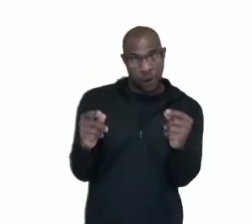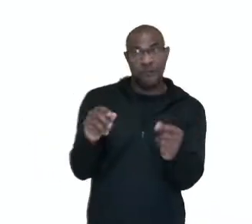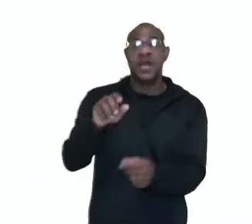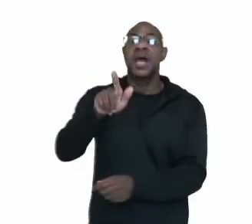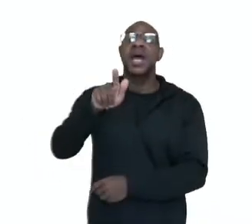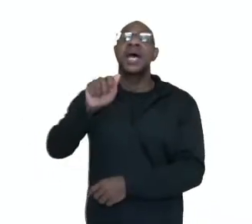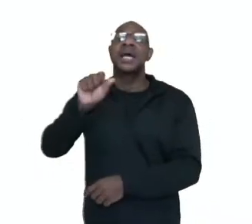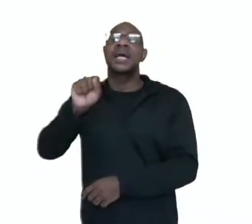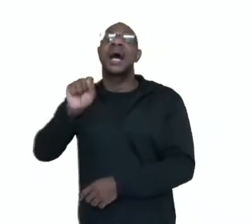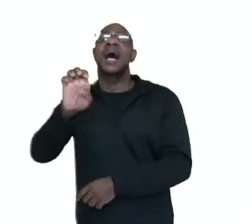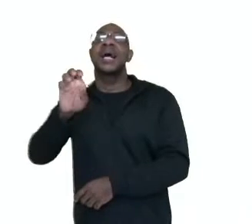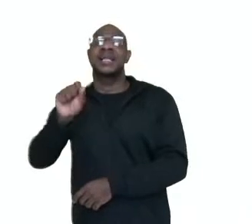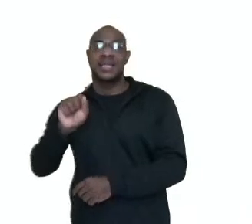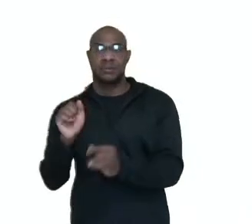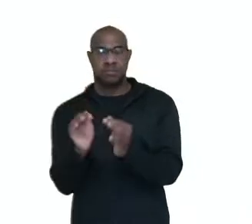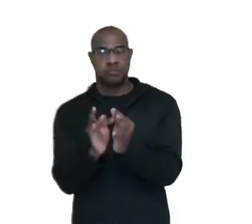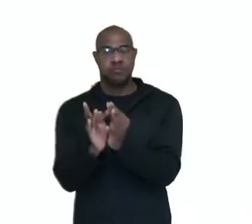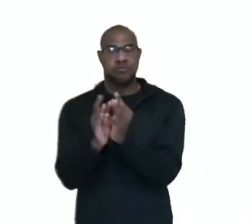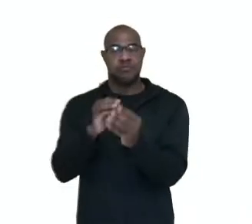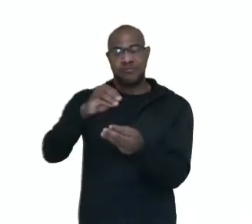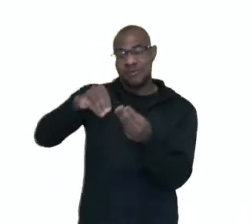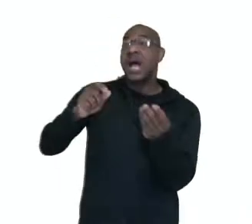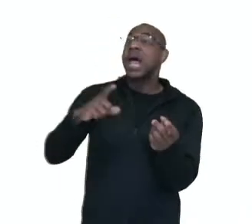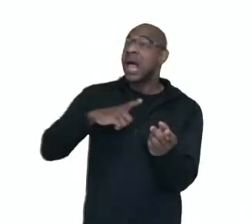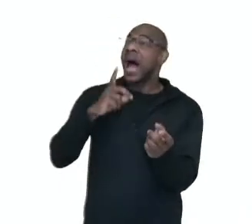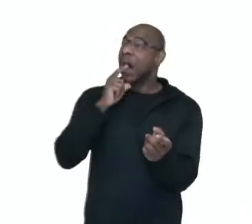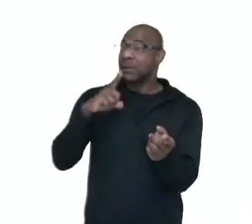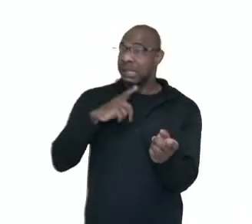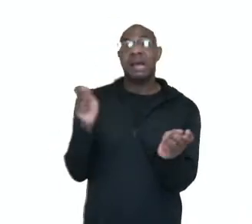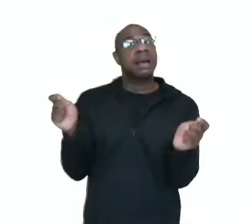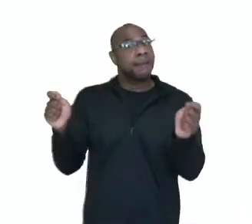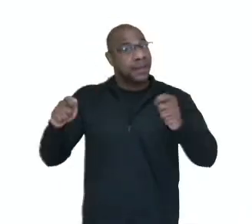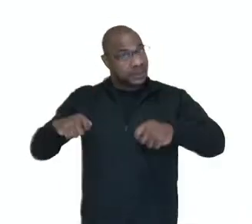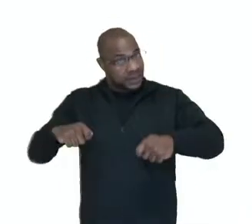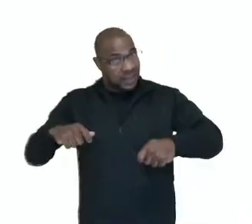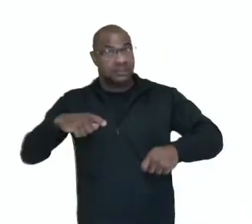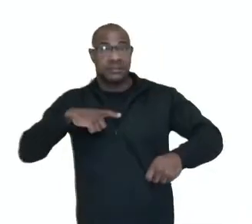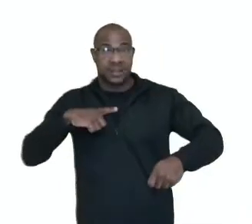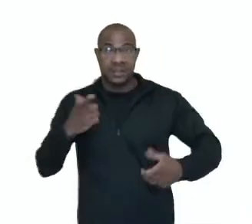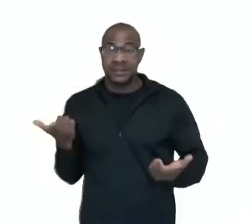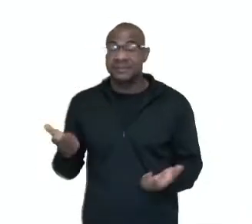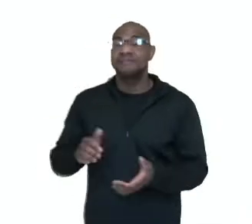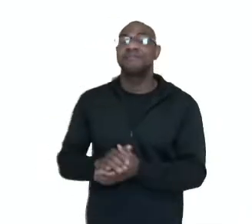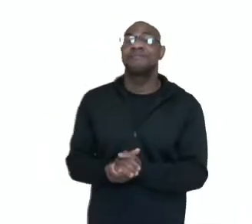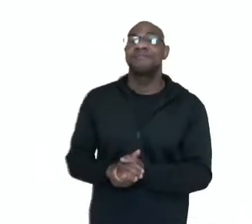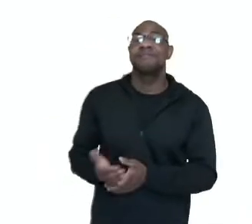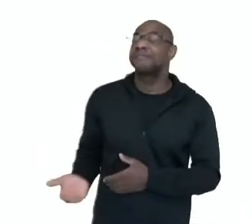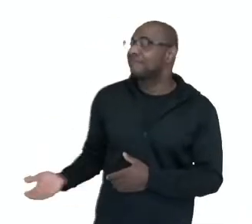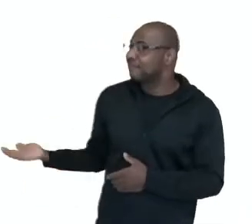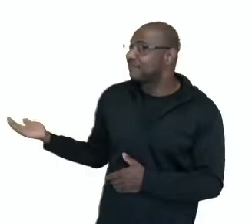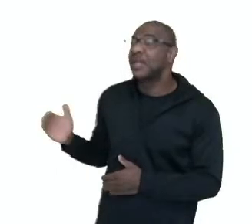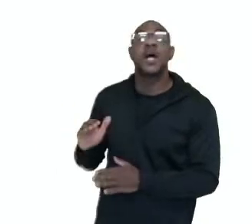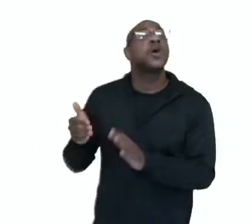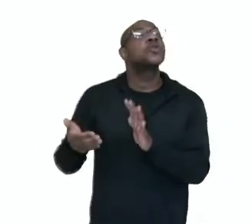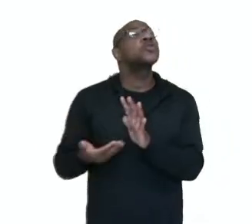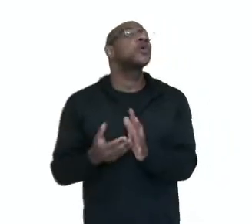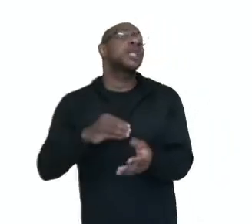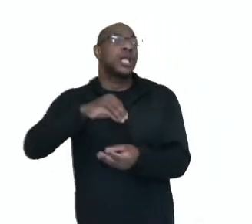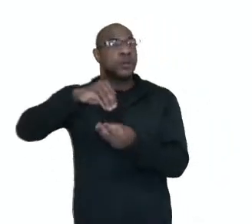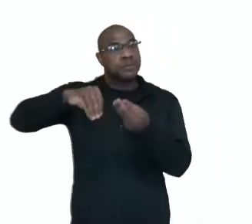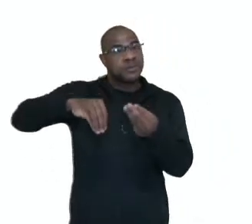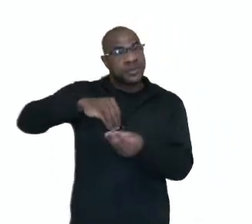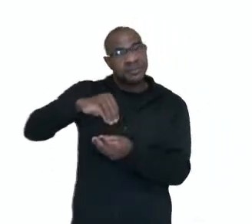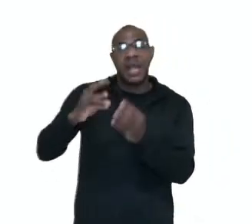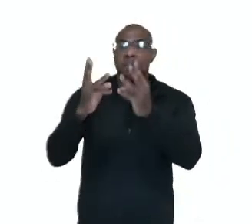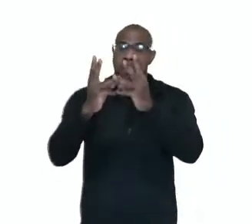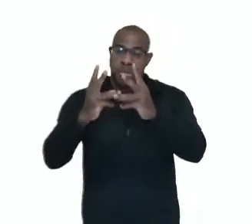gases, isso mesmo, ela tem essa capacidade, né? Então, praticamente todas as substâncias, é um solvente, é